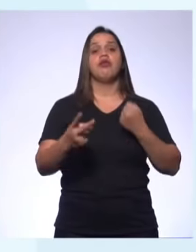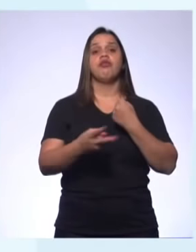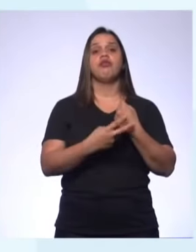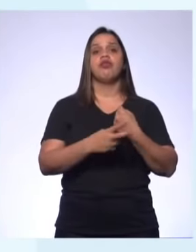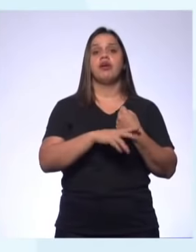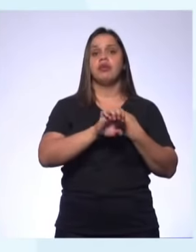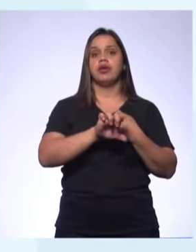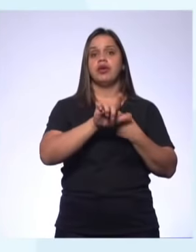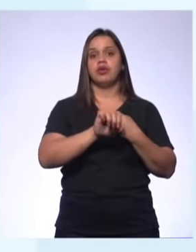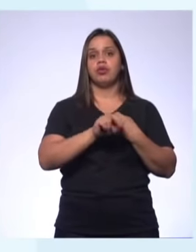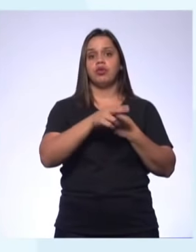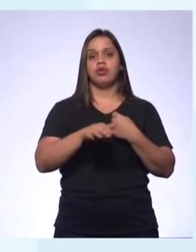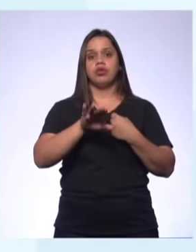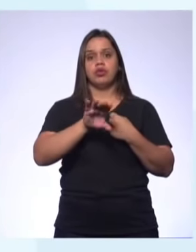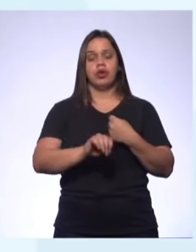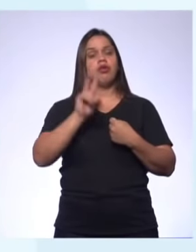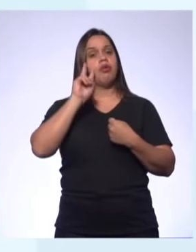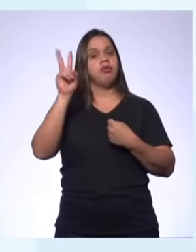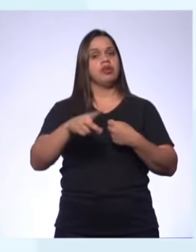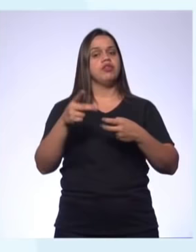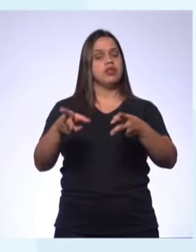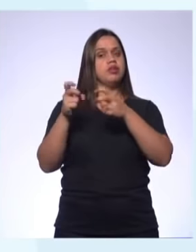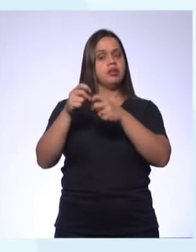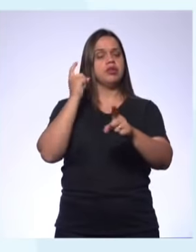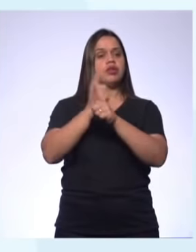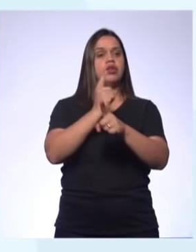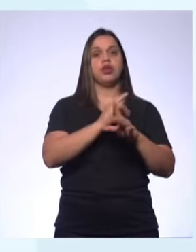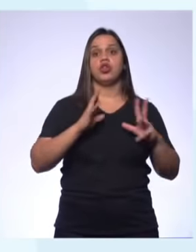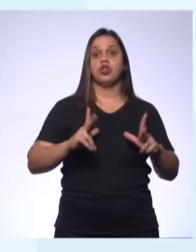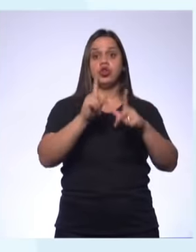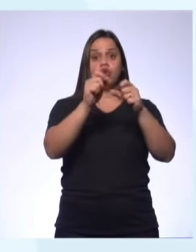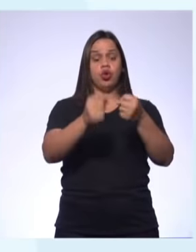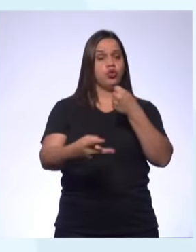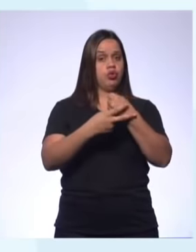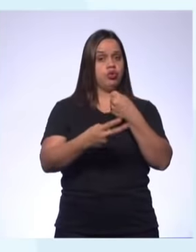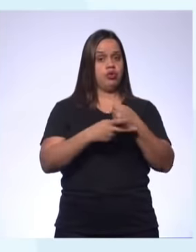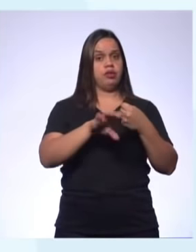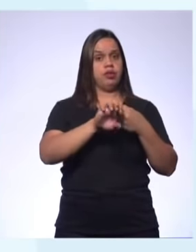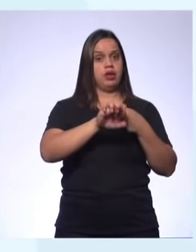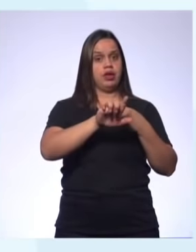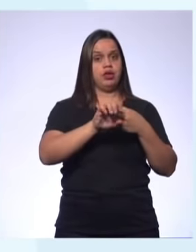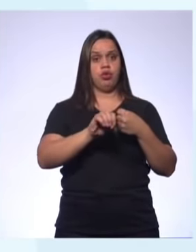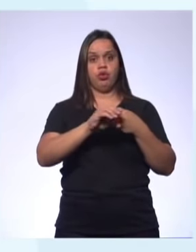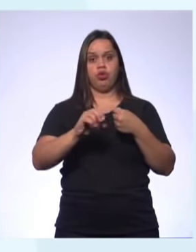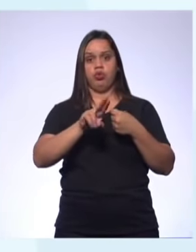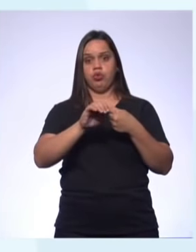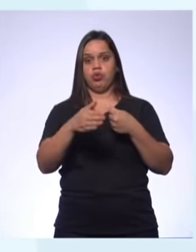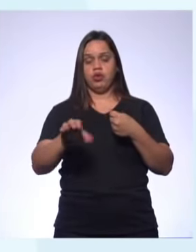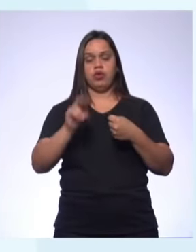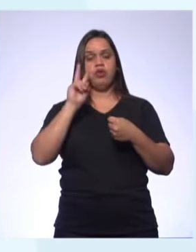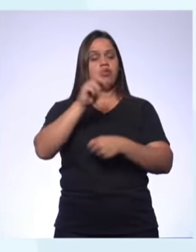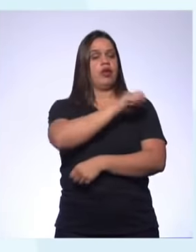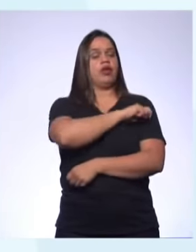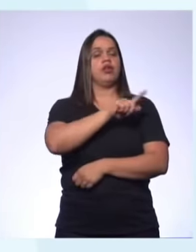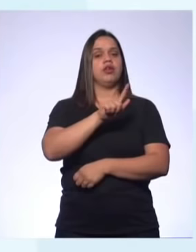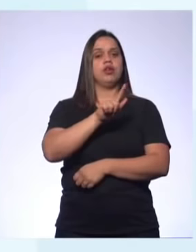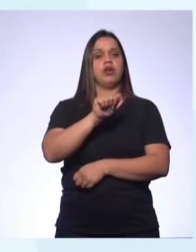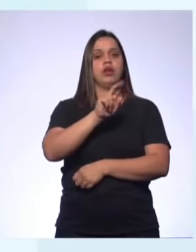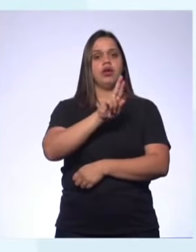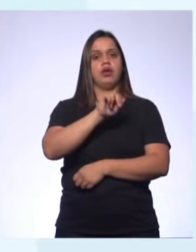elocução. Vamos ver se vocês localizam todos os verbos de elocução. Aí, Gabriel já colocou um.